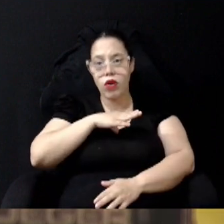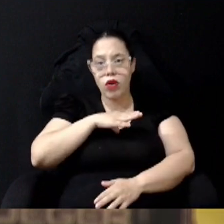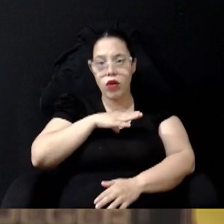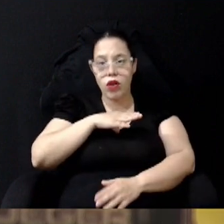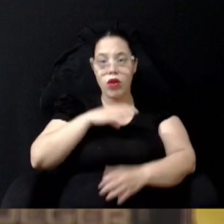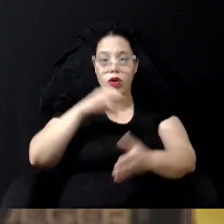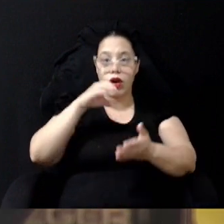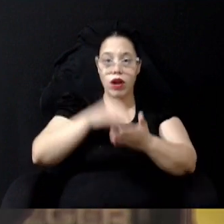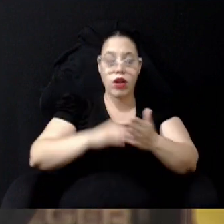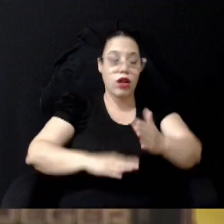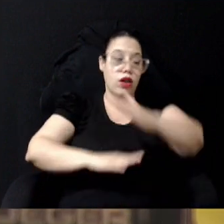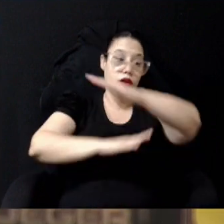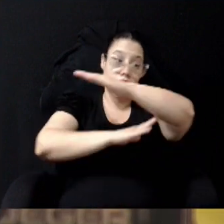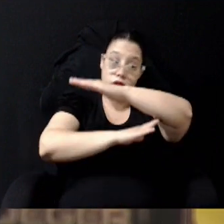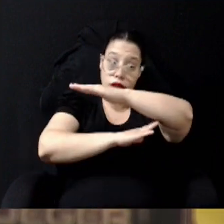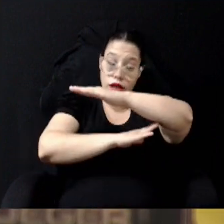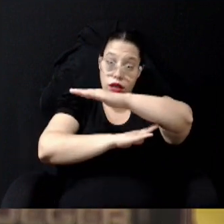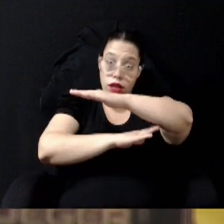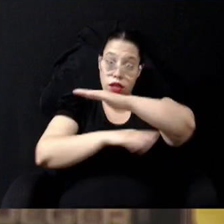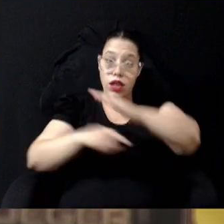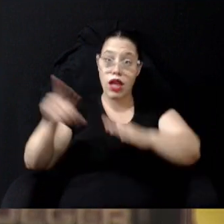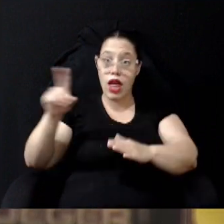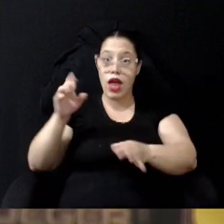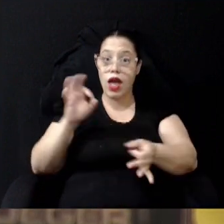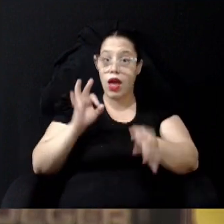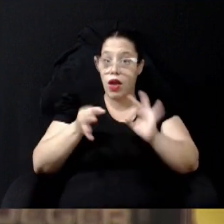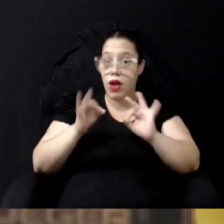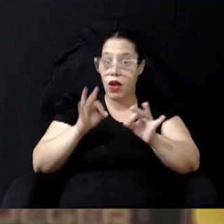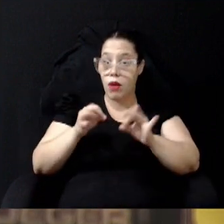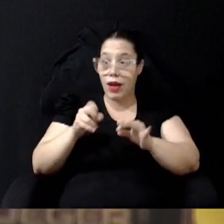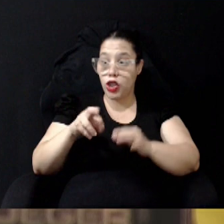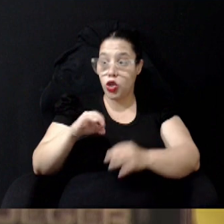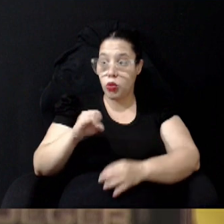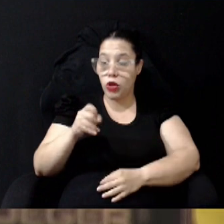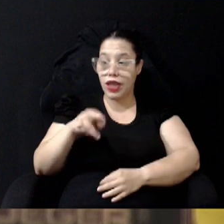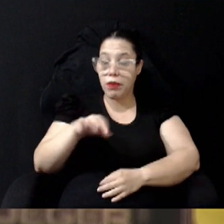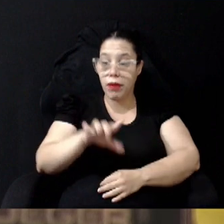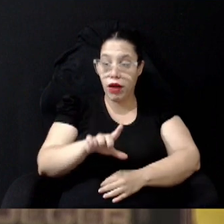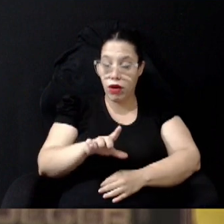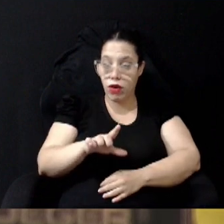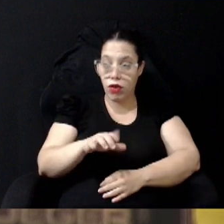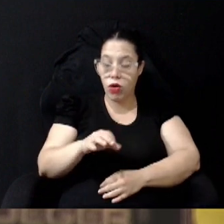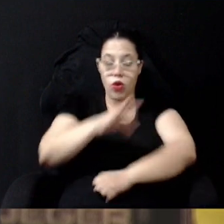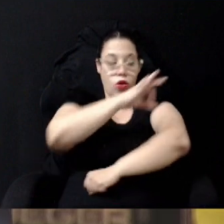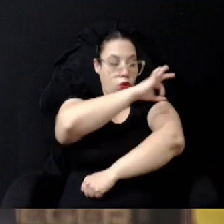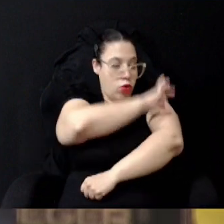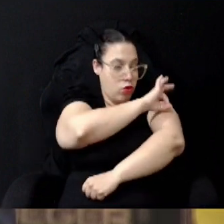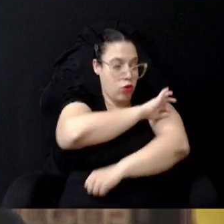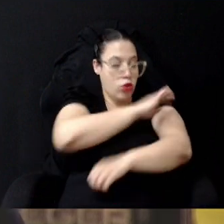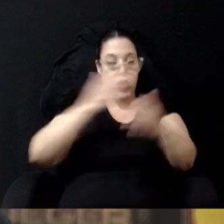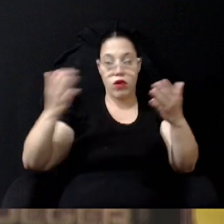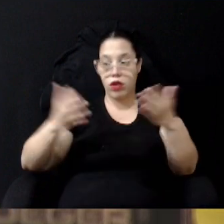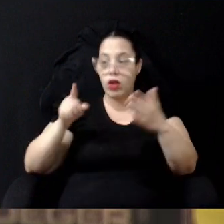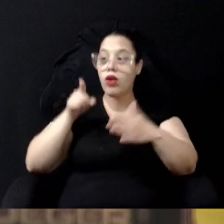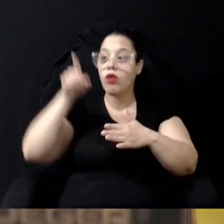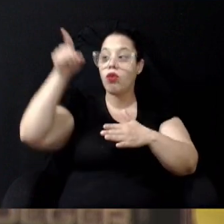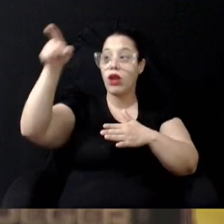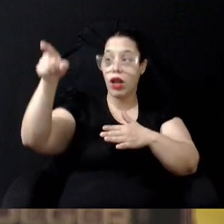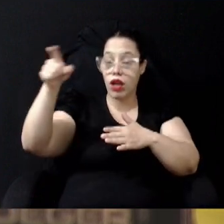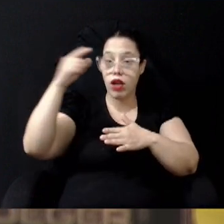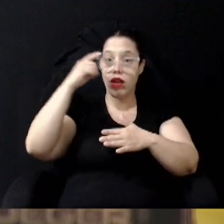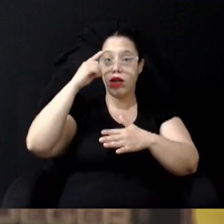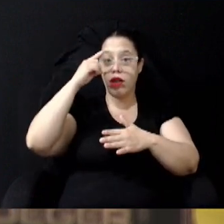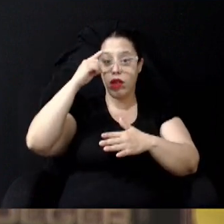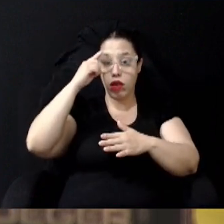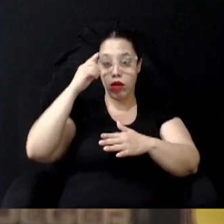na época, a Câmara era lá no Paço Municipal, onde é a prefeitura hoje. E eu fui lá e o pessoal